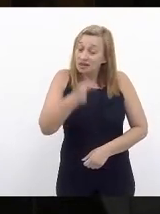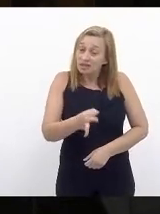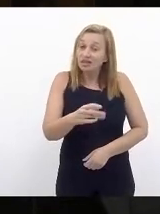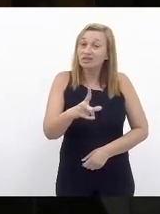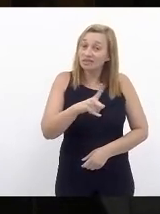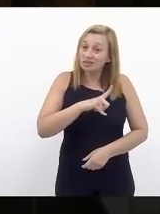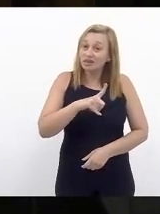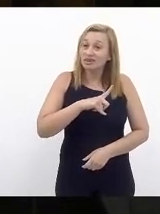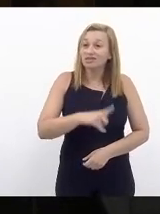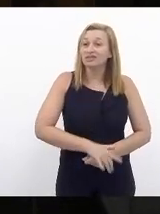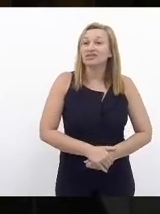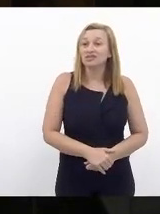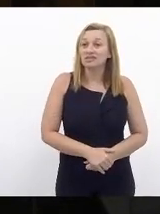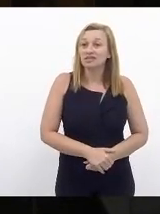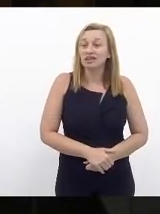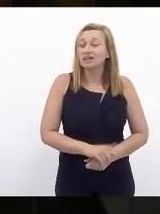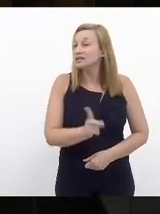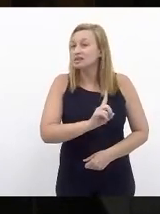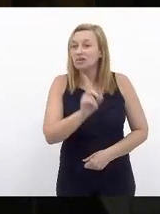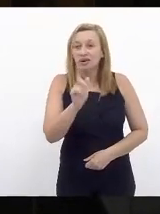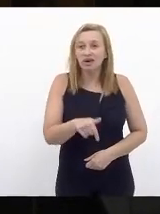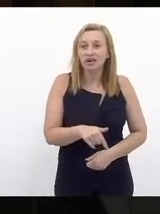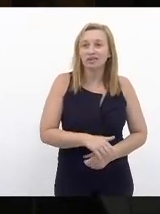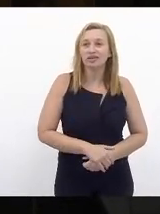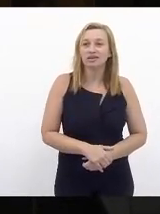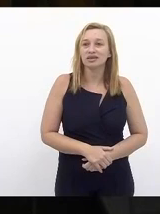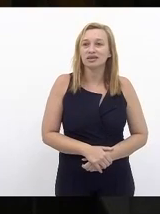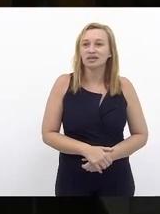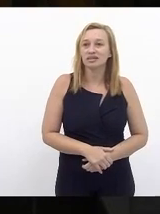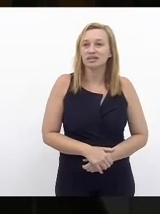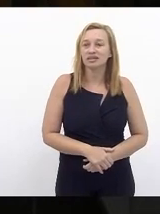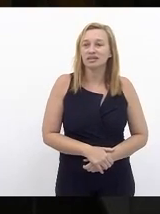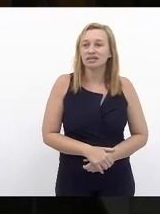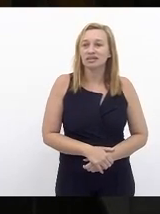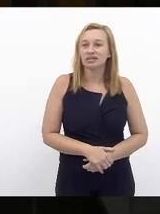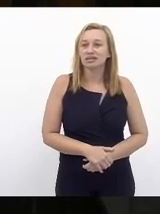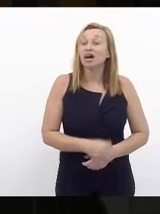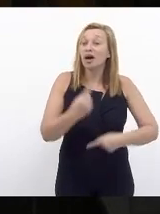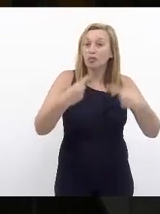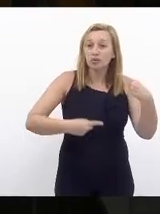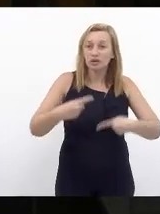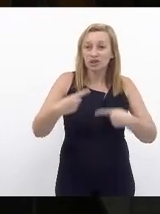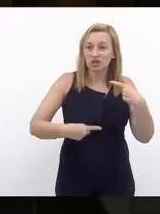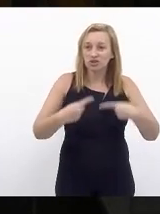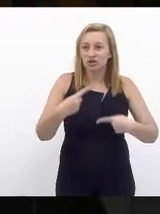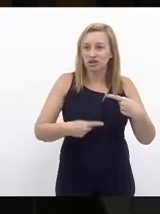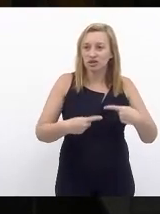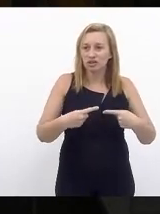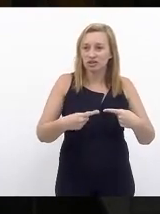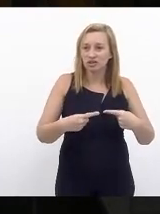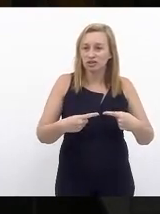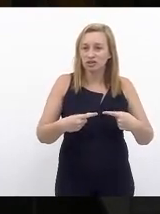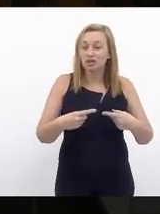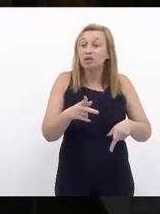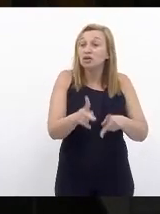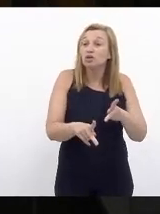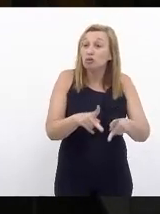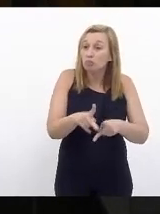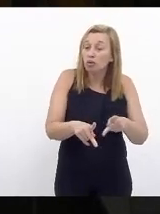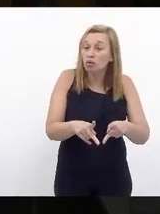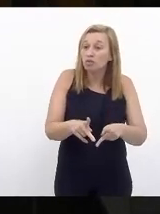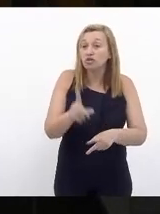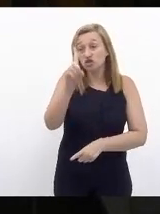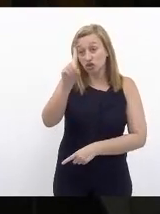convicção que não é essa a política que a população tem